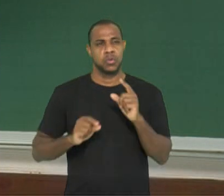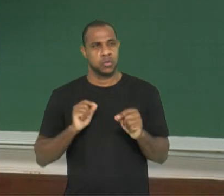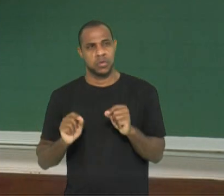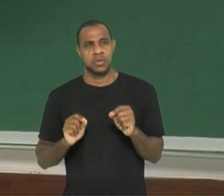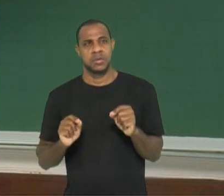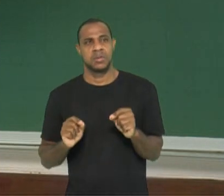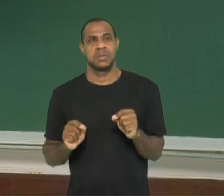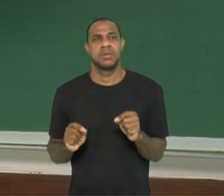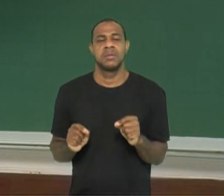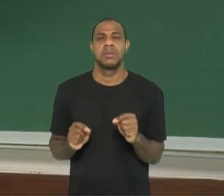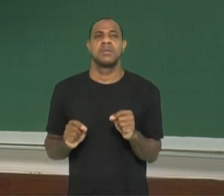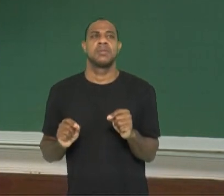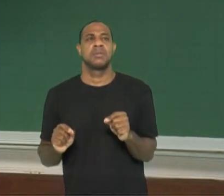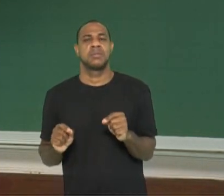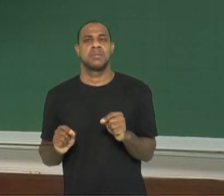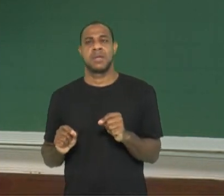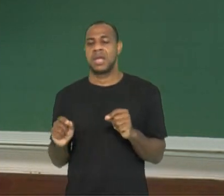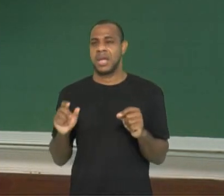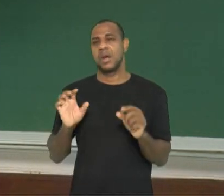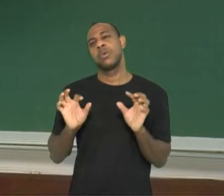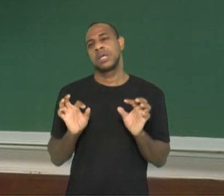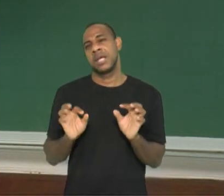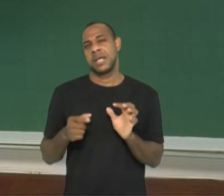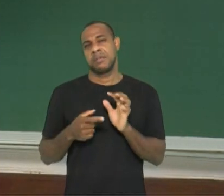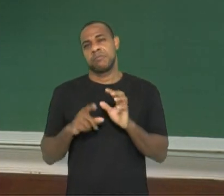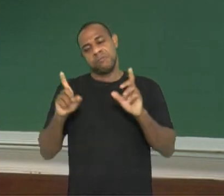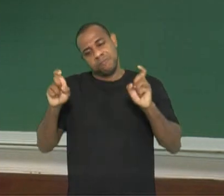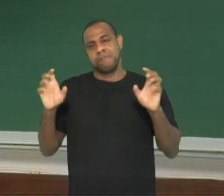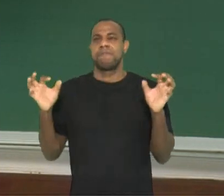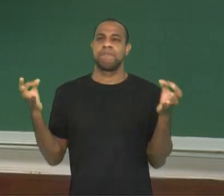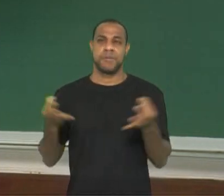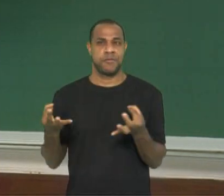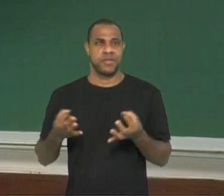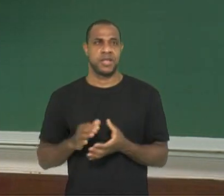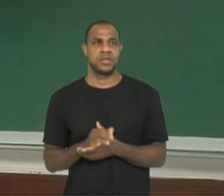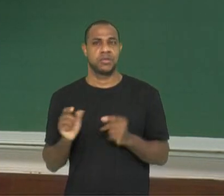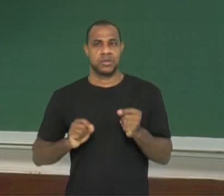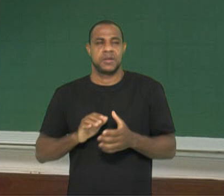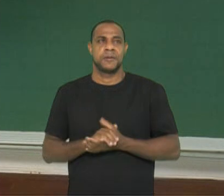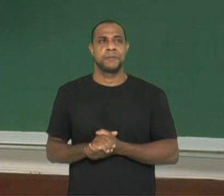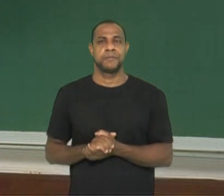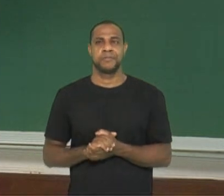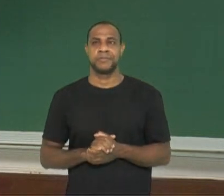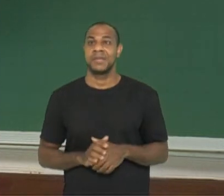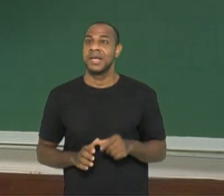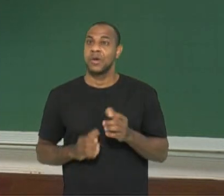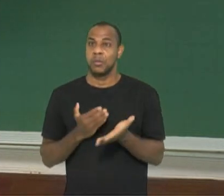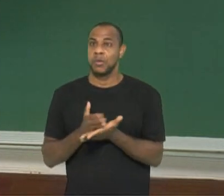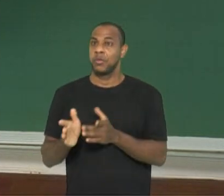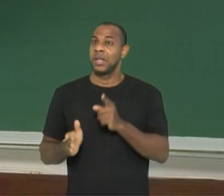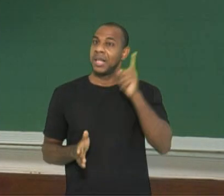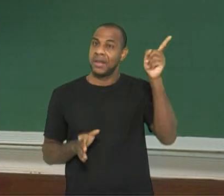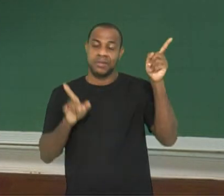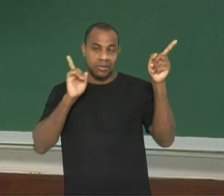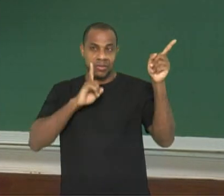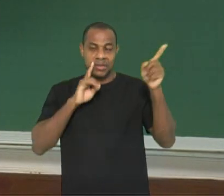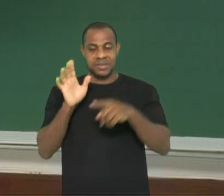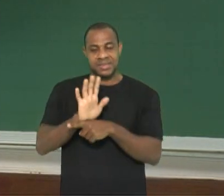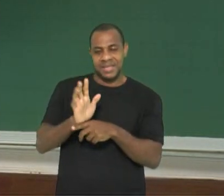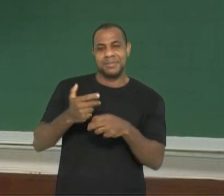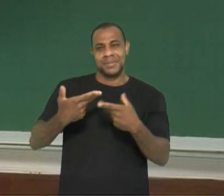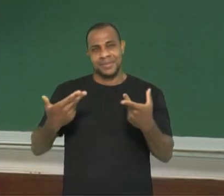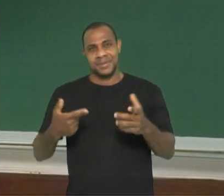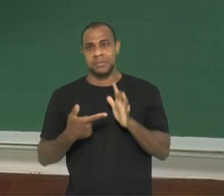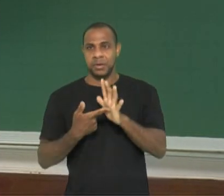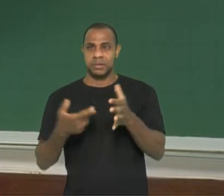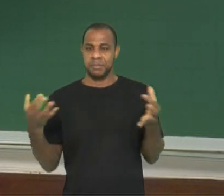que seria vulgo, perfeito, idealizado para variar pelos Estados Unidos, que coloca a perfeição no cinema. E o que